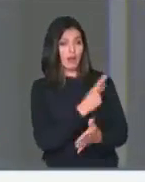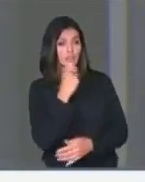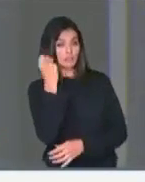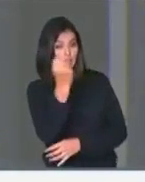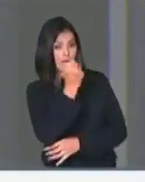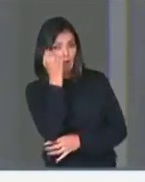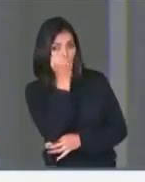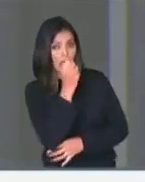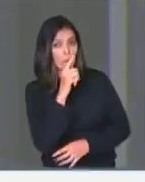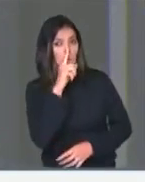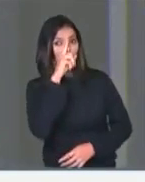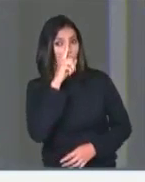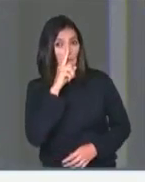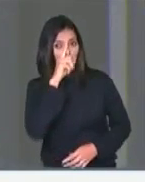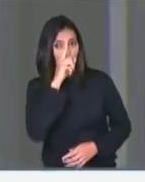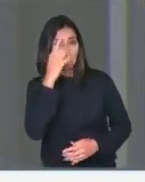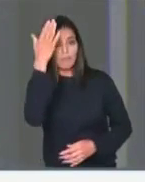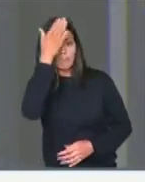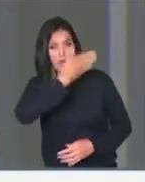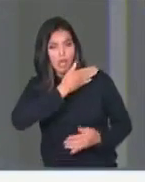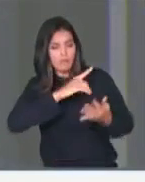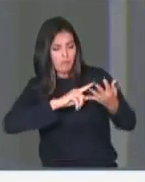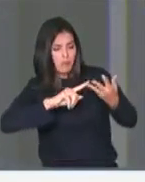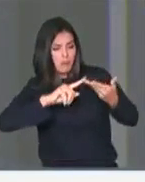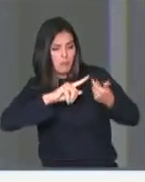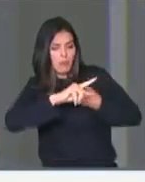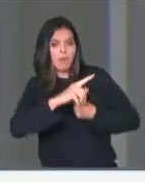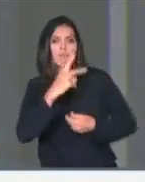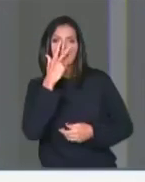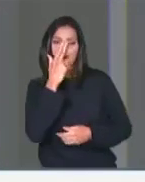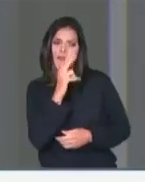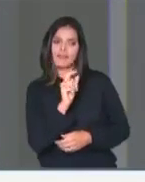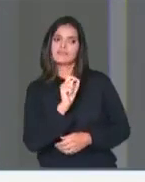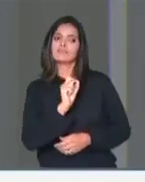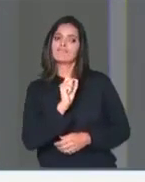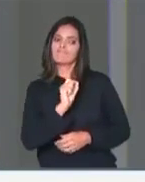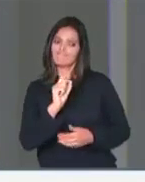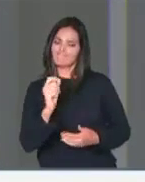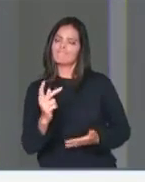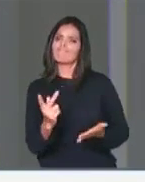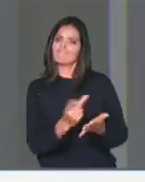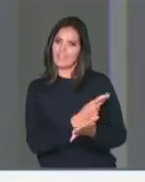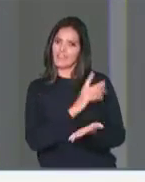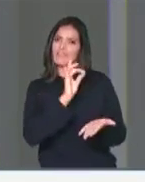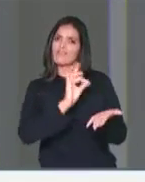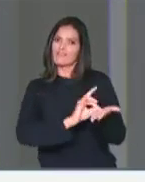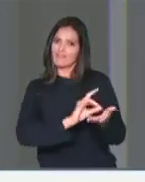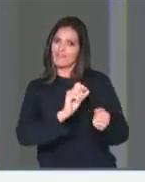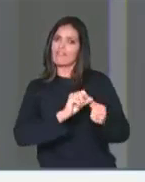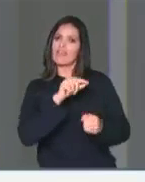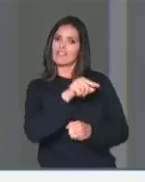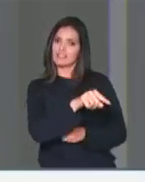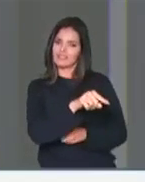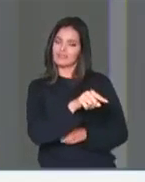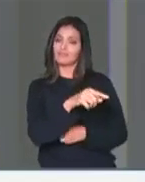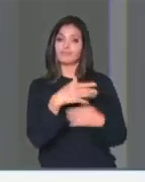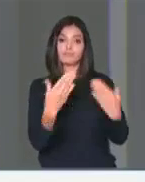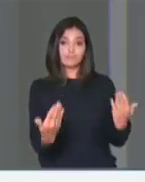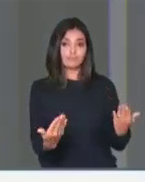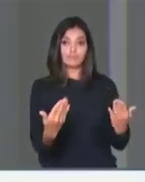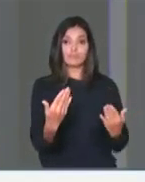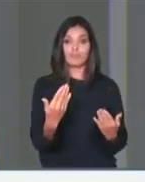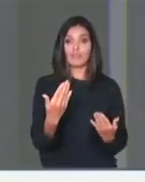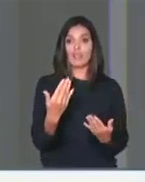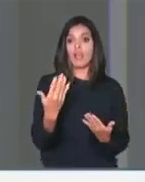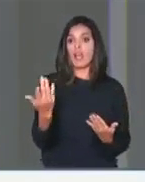a materialidade sim e por conta disso o que é isso que a gente tá voltando a gente não tá